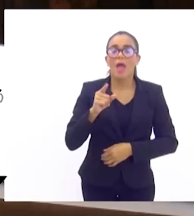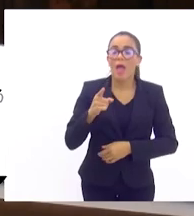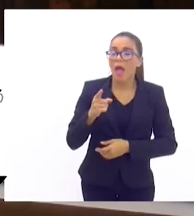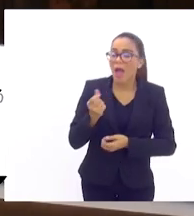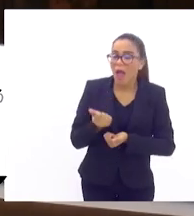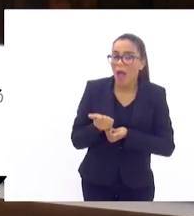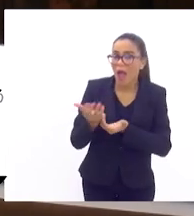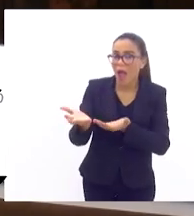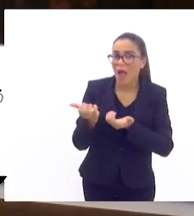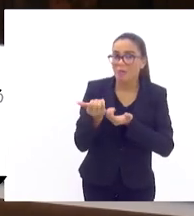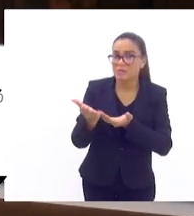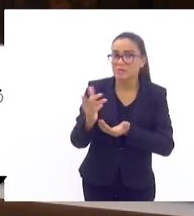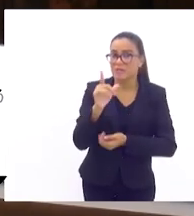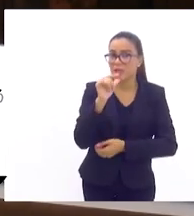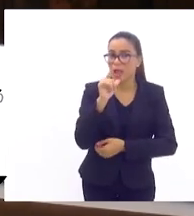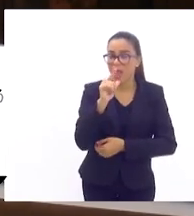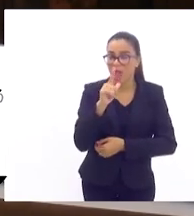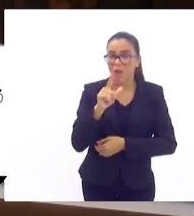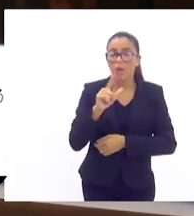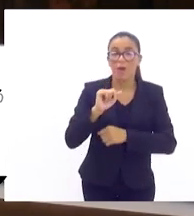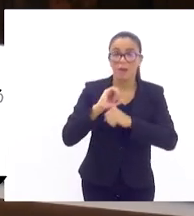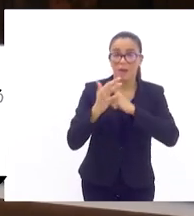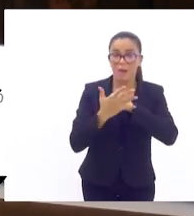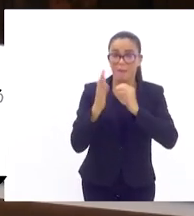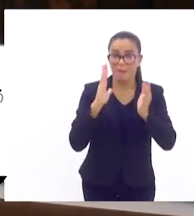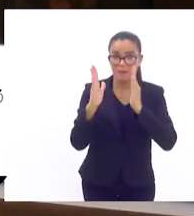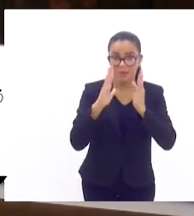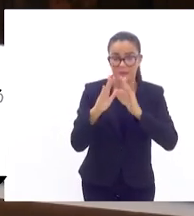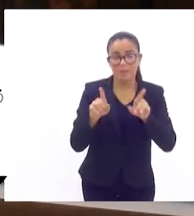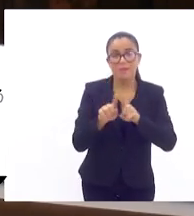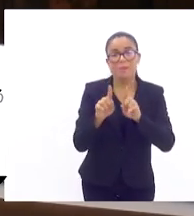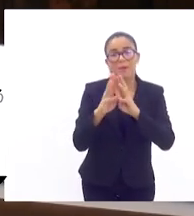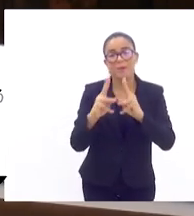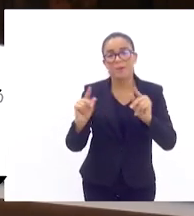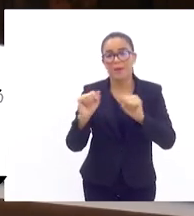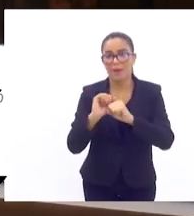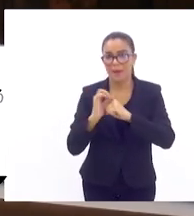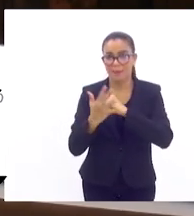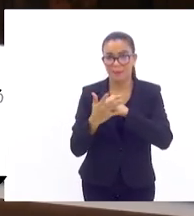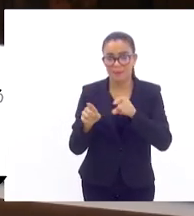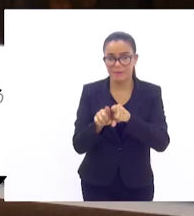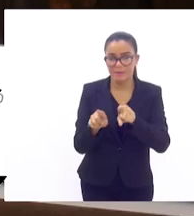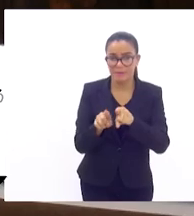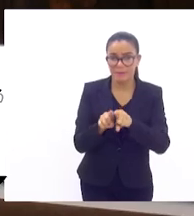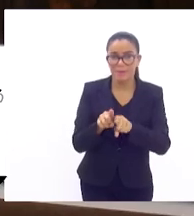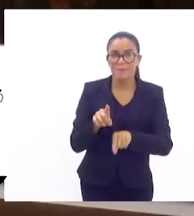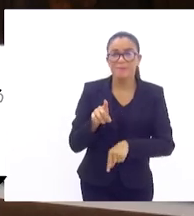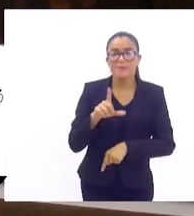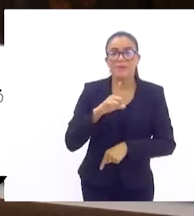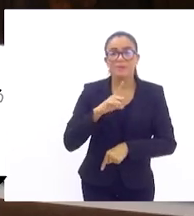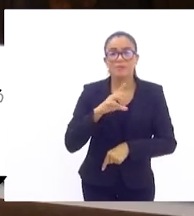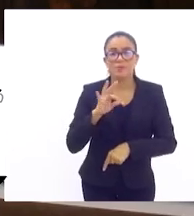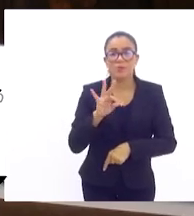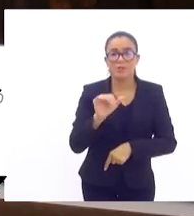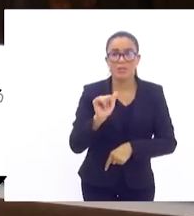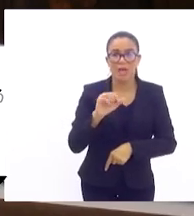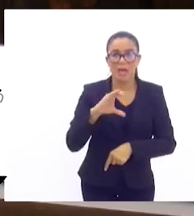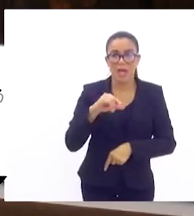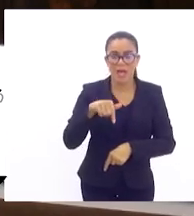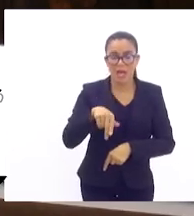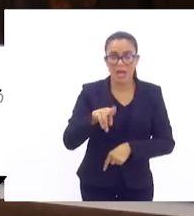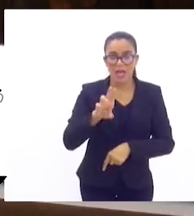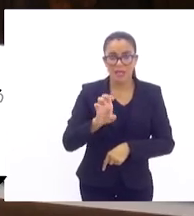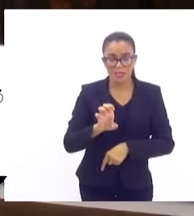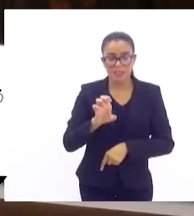de água durante a pandemia e pós-pandemia em toda a capital. Nós temos o TAC do Comperge, que foi feito com a ajuda dessa